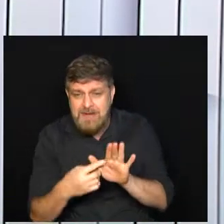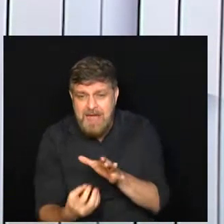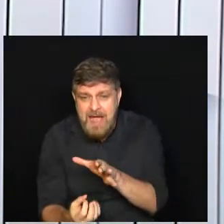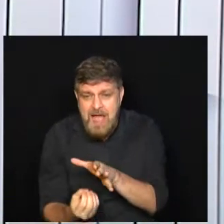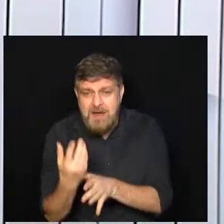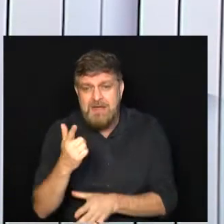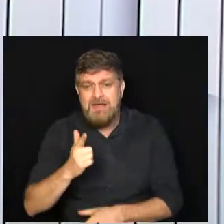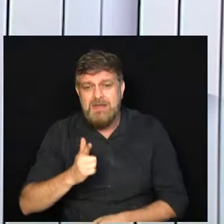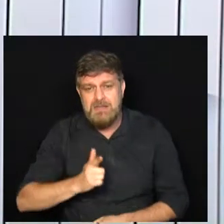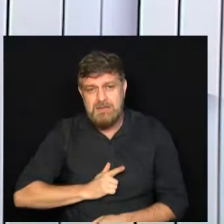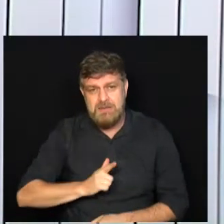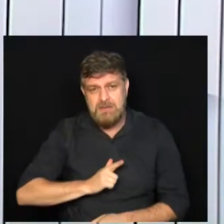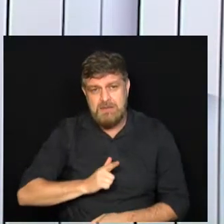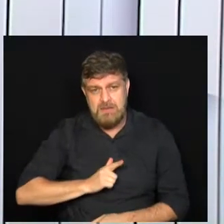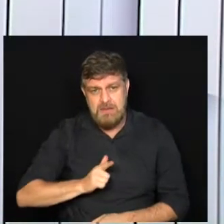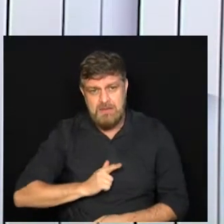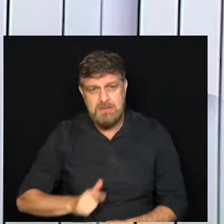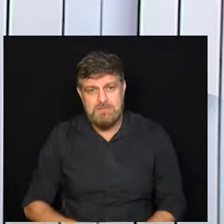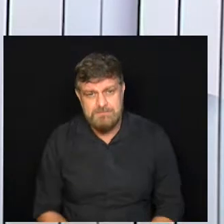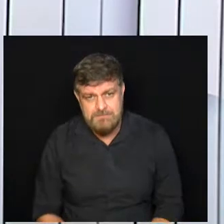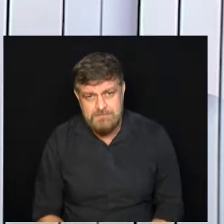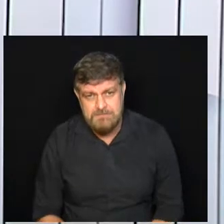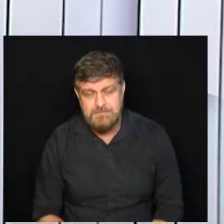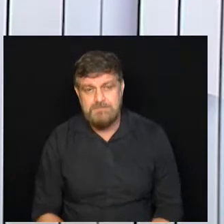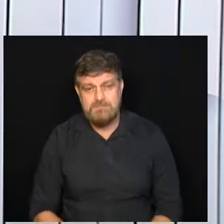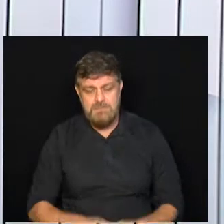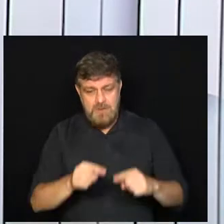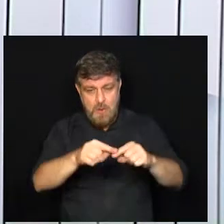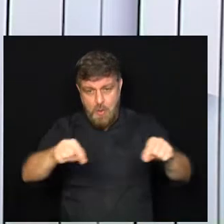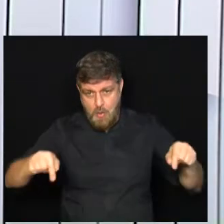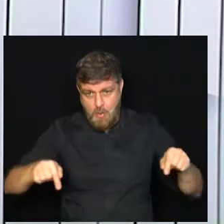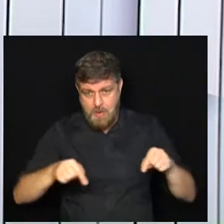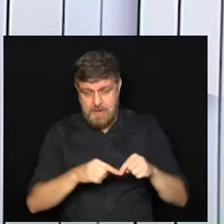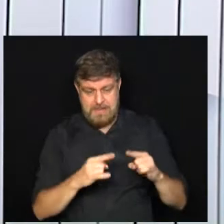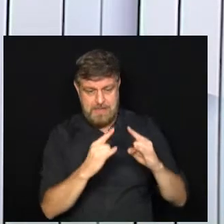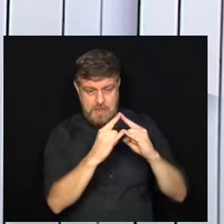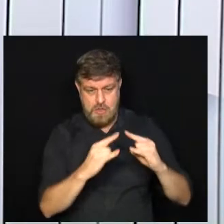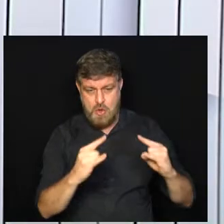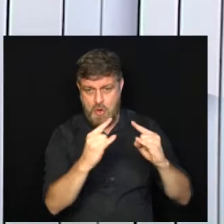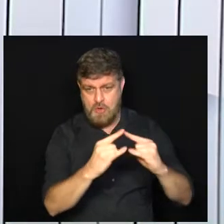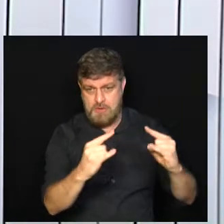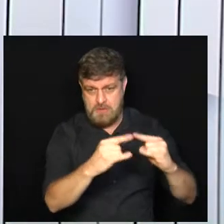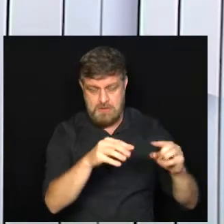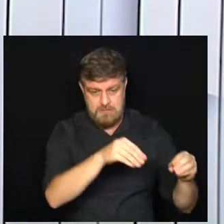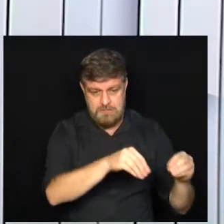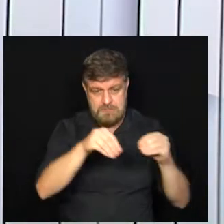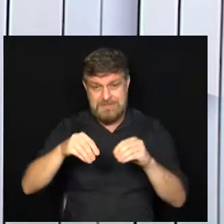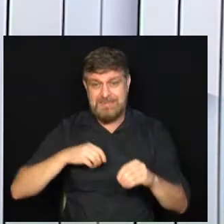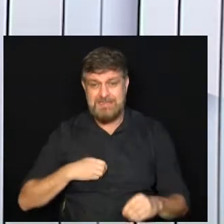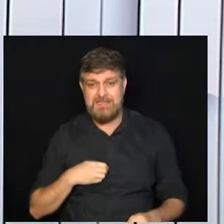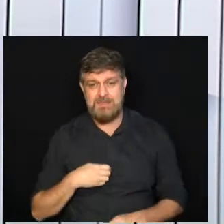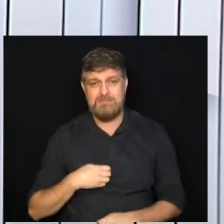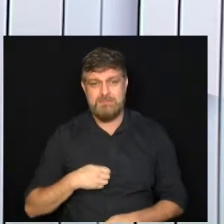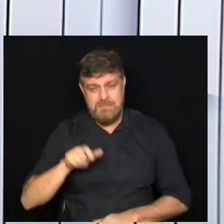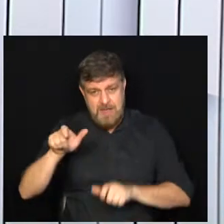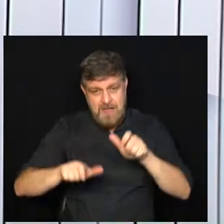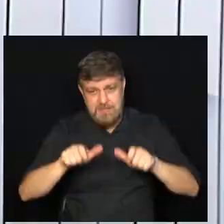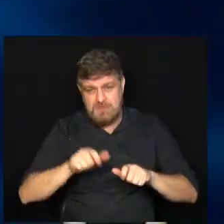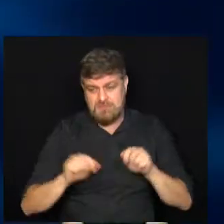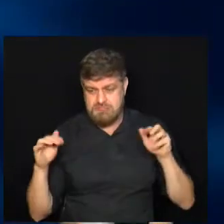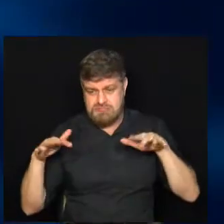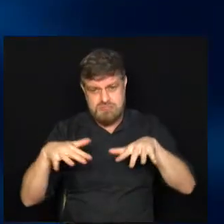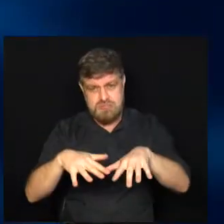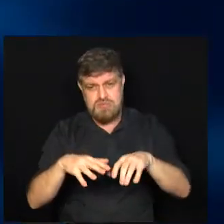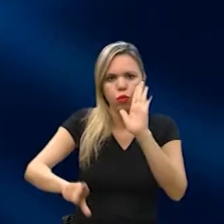de equipamentos removíveis no solo público e aumentar o número de ambulantes aqui em